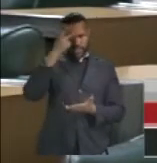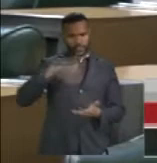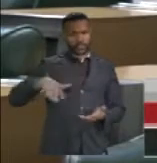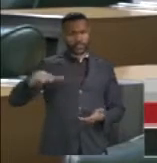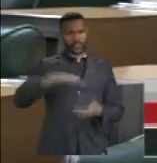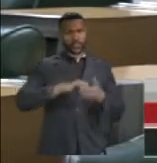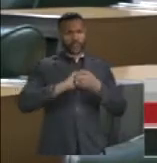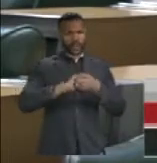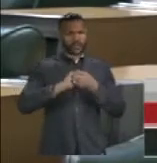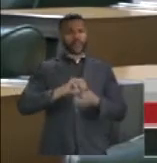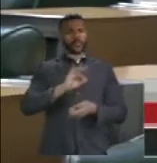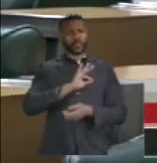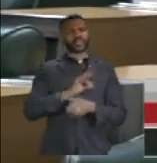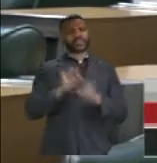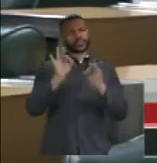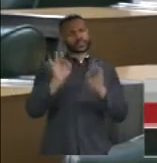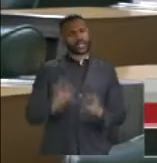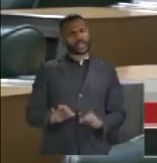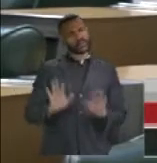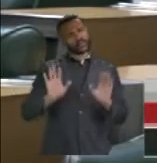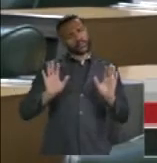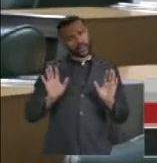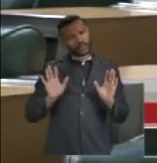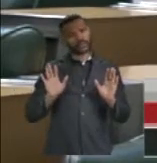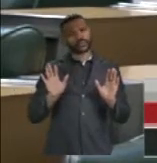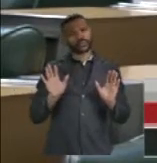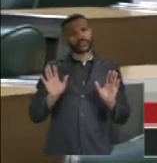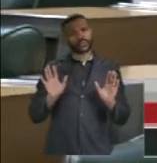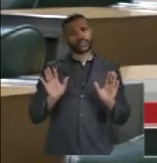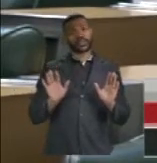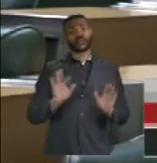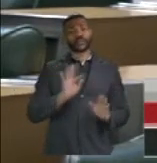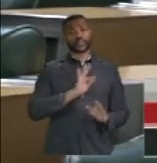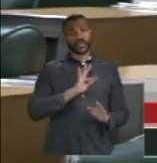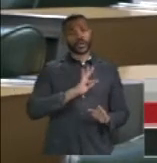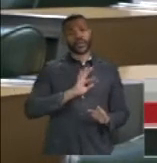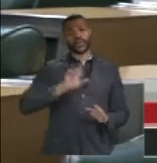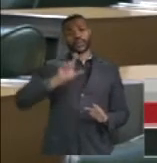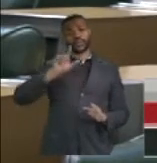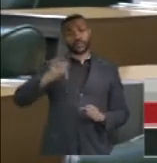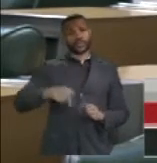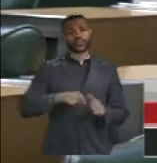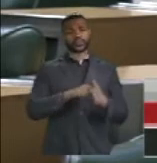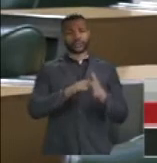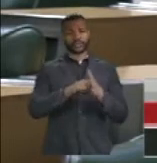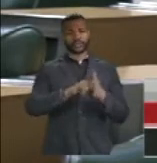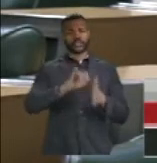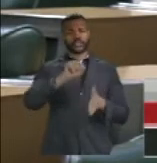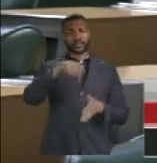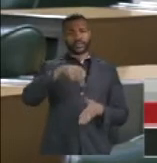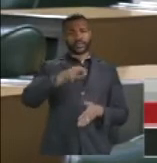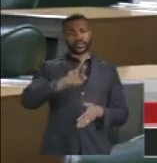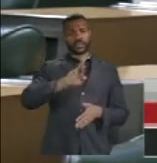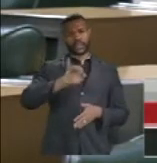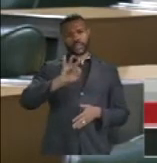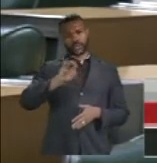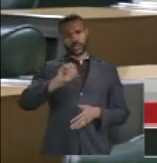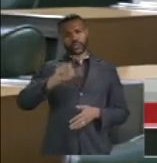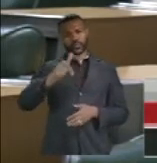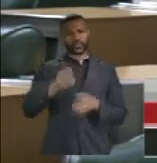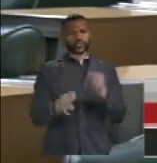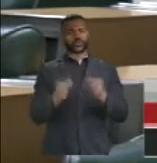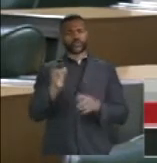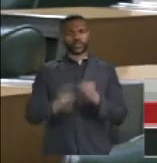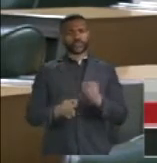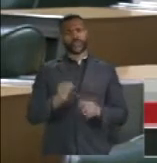parabéns um policial agiu corretamente mas esse policial depois é indiciado em inquérito muitas vezes é pronunciado na justiça e